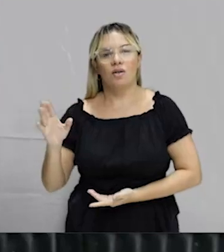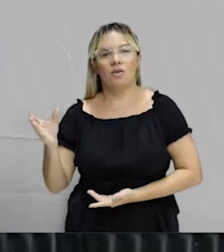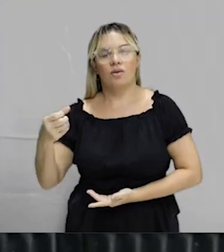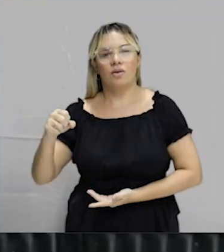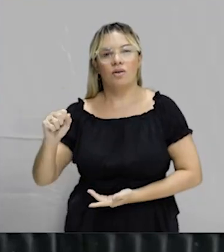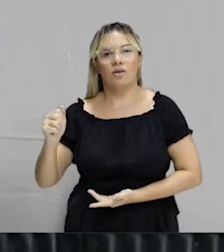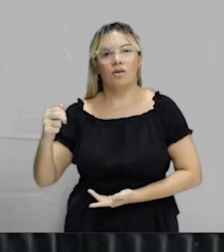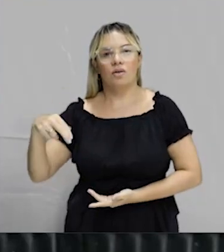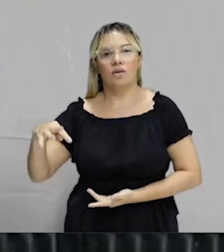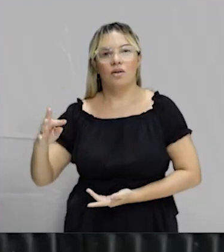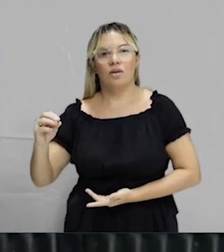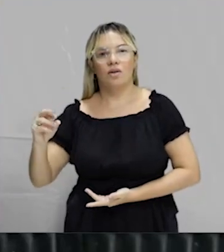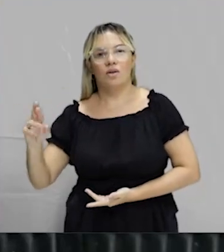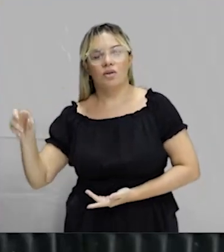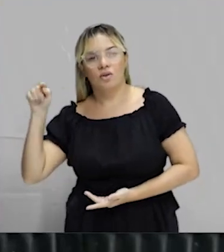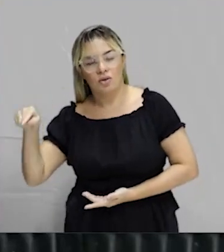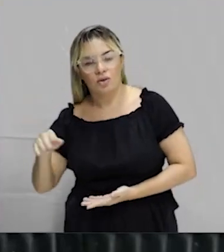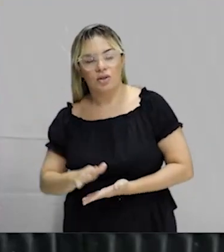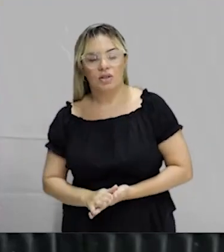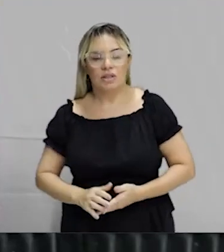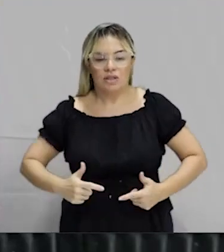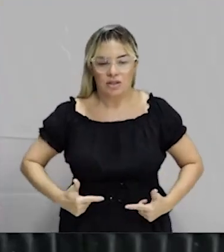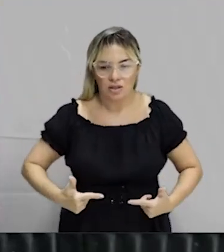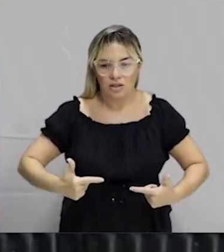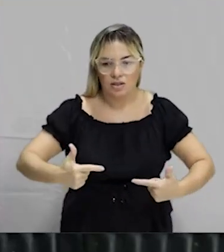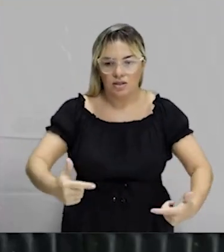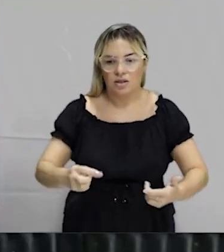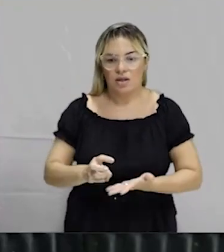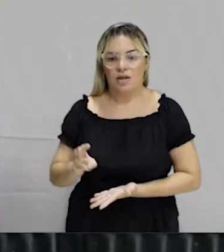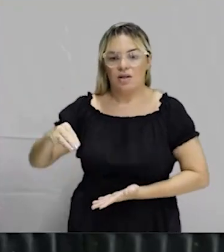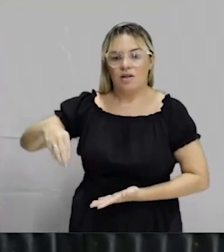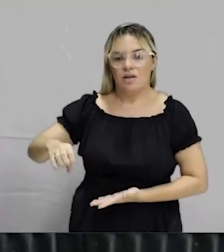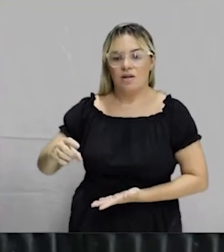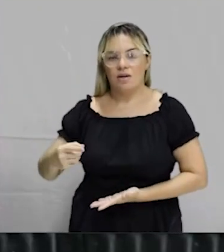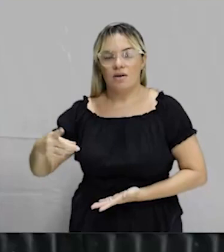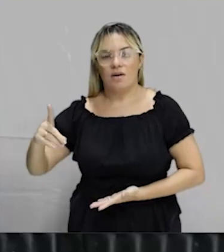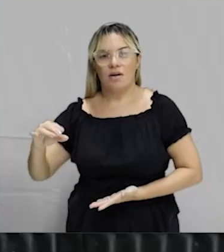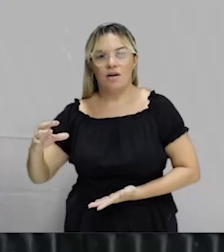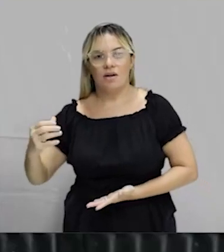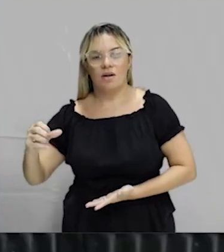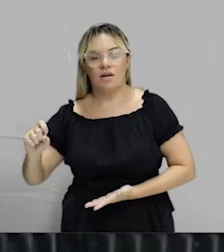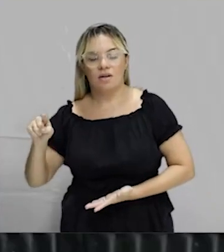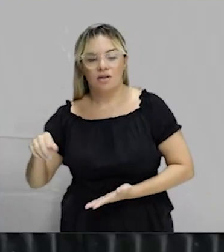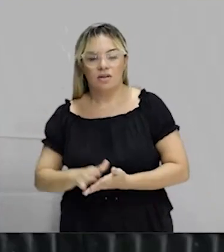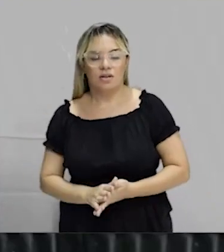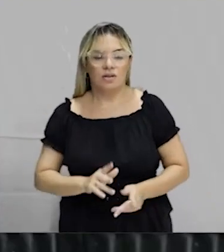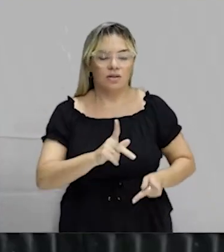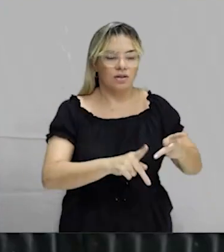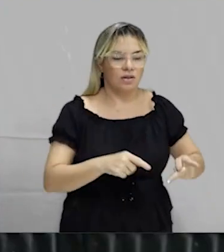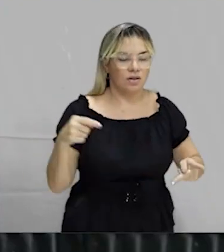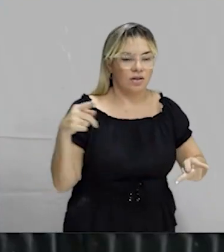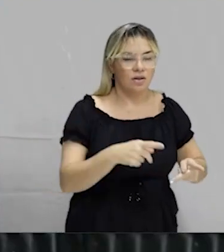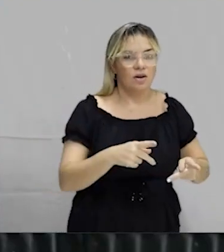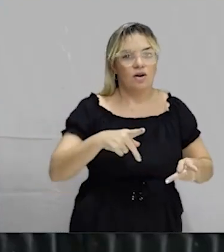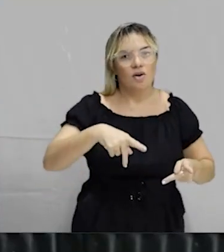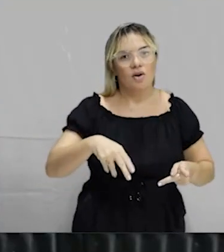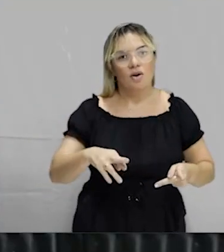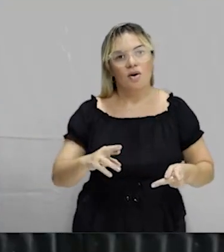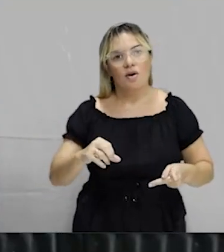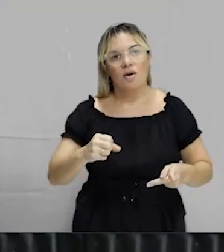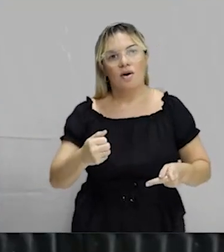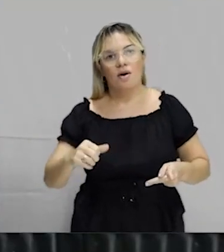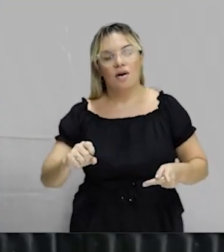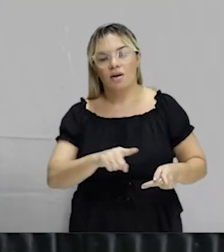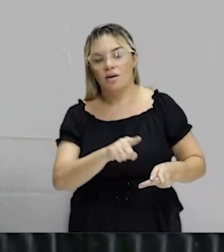famosas guerras médicas entre os persas e os gregos, principalmente no caso específico